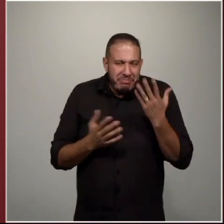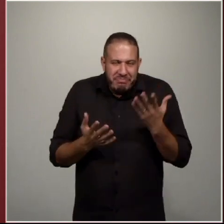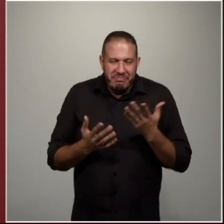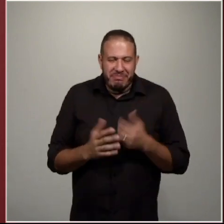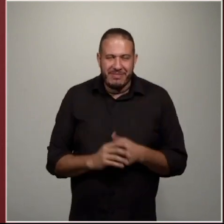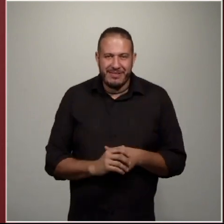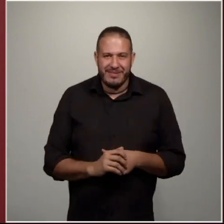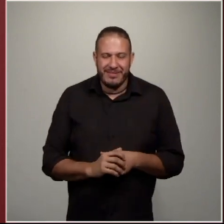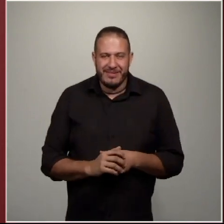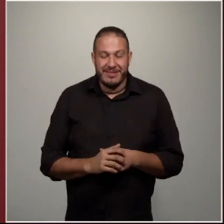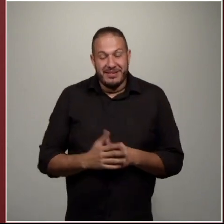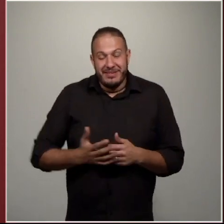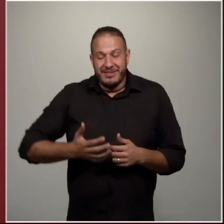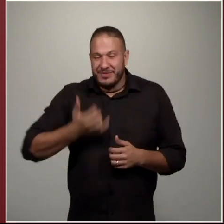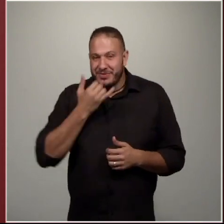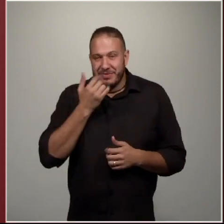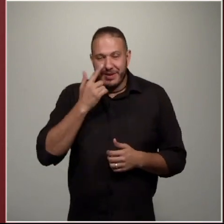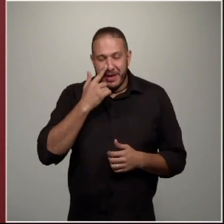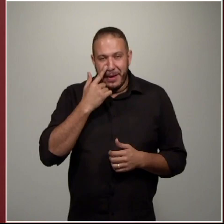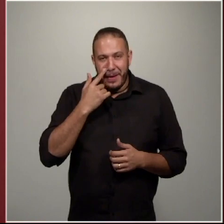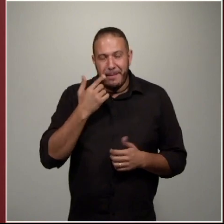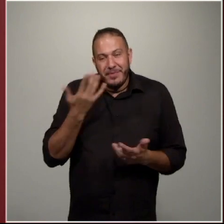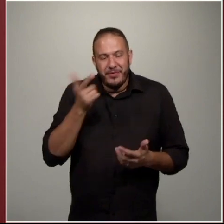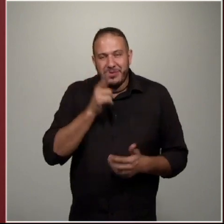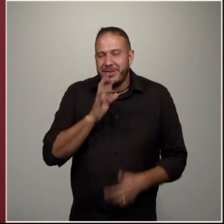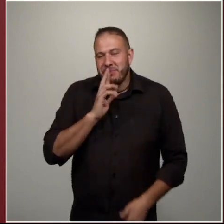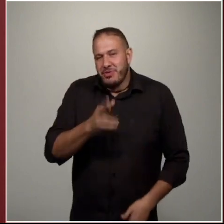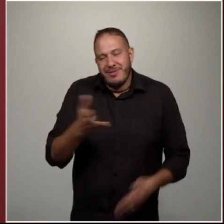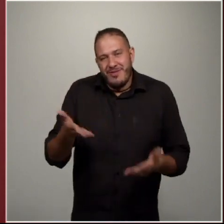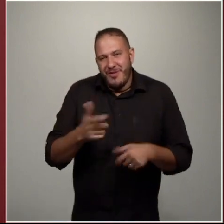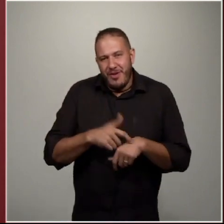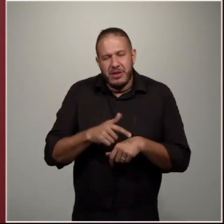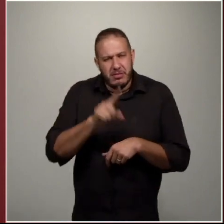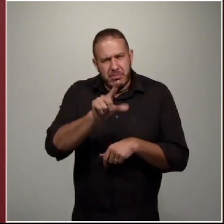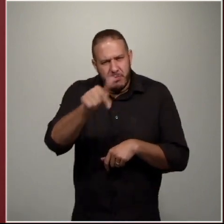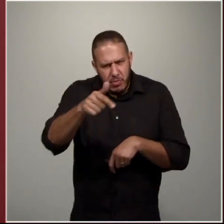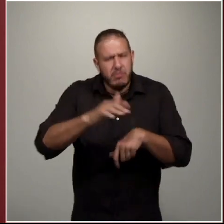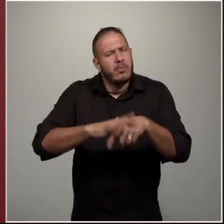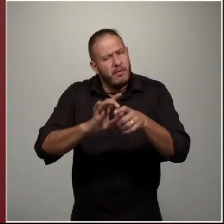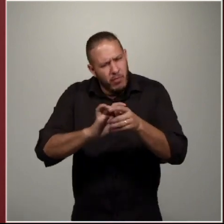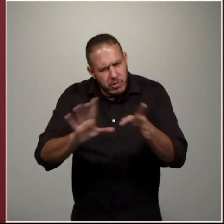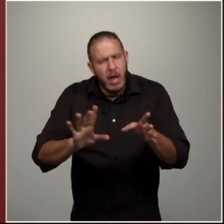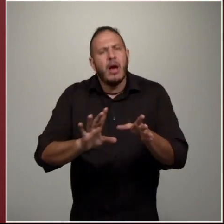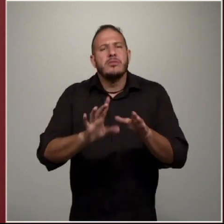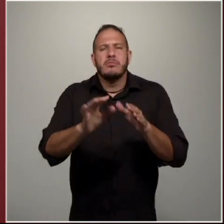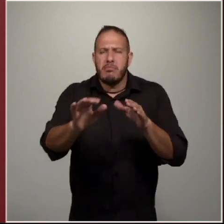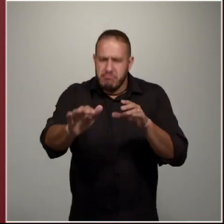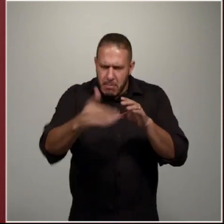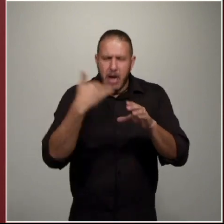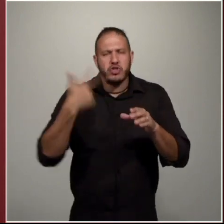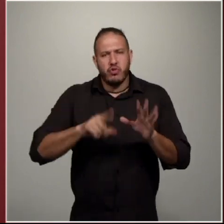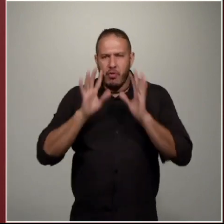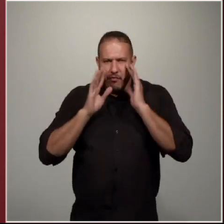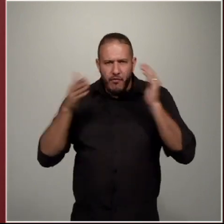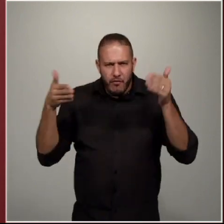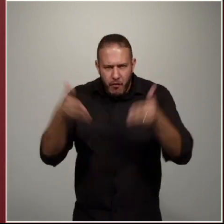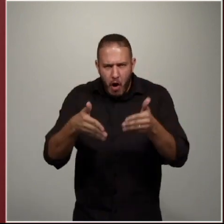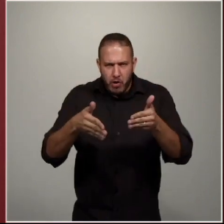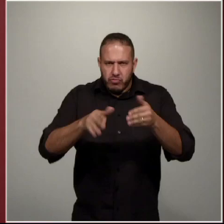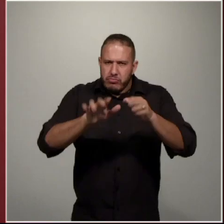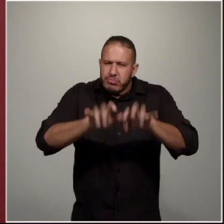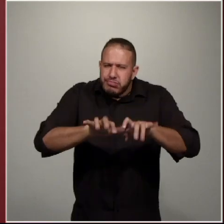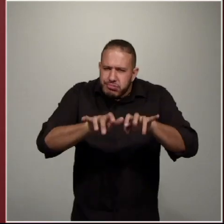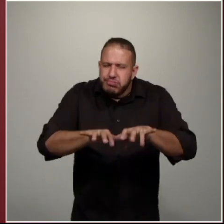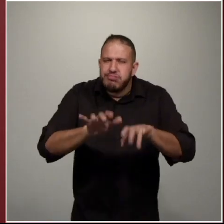é e não vou responder nesse momento então fica à vontade repassa essa questão no fórum é e